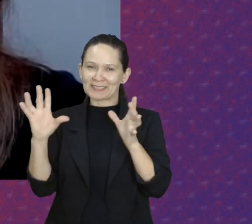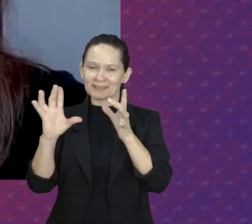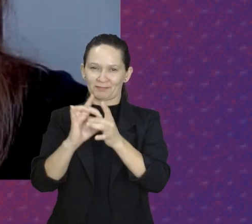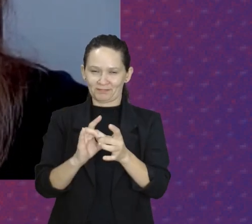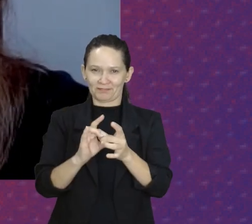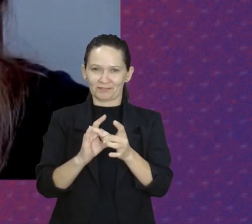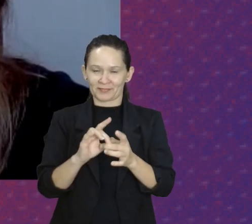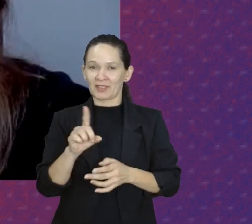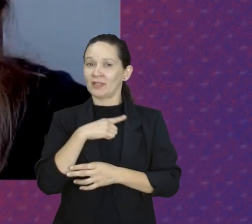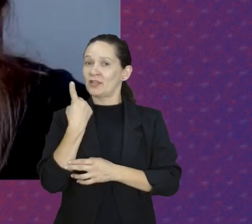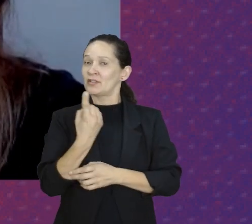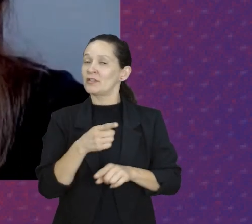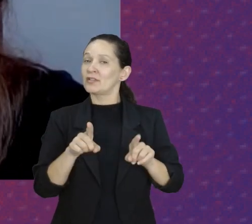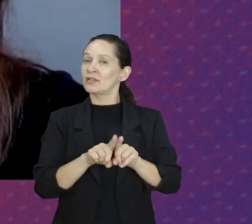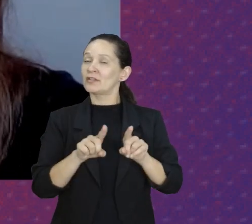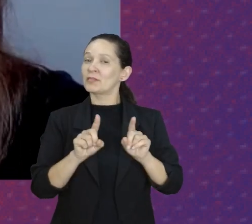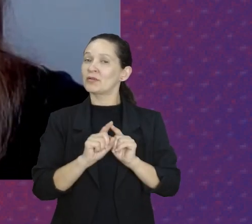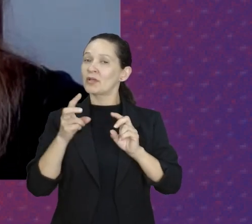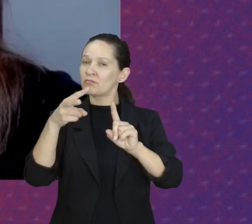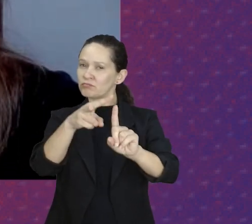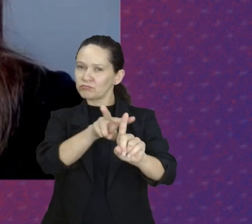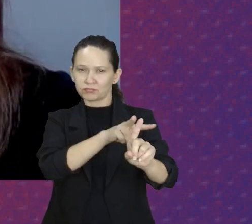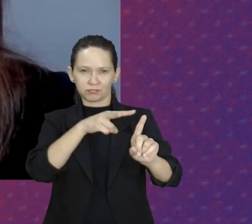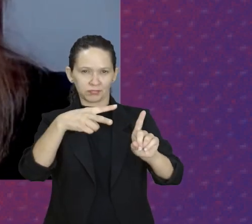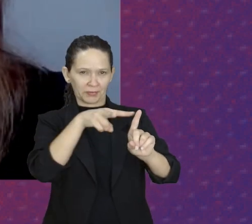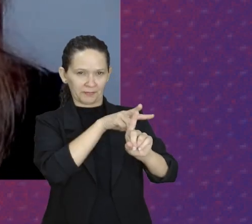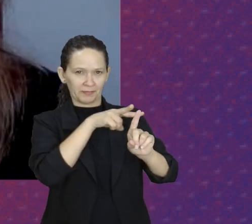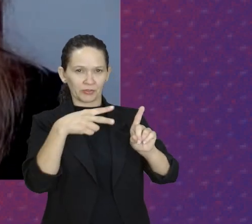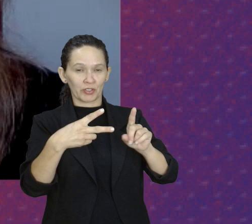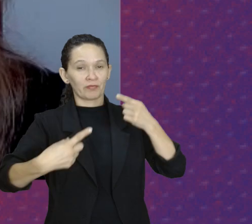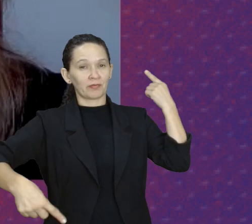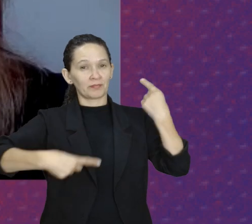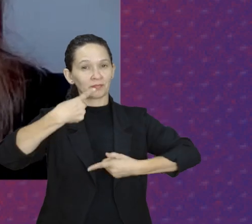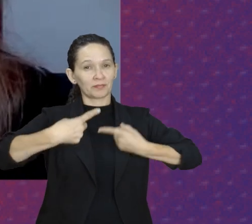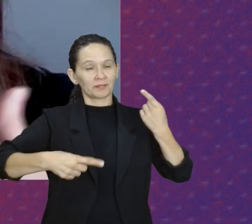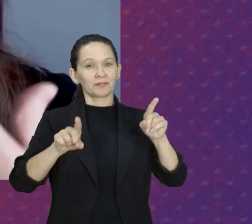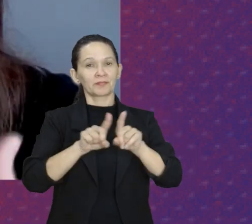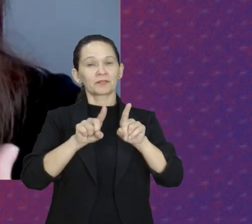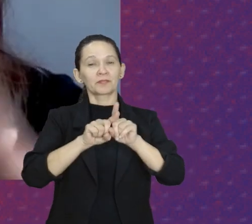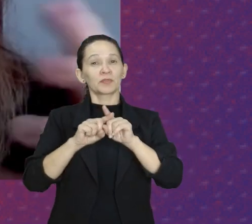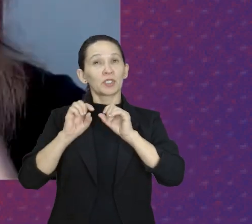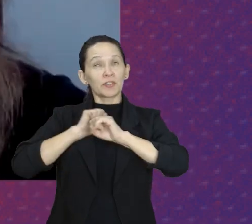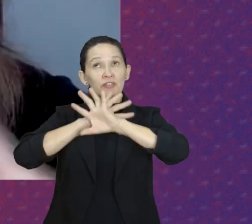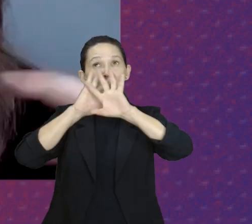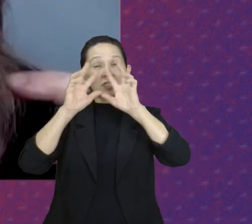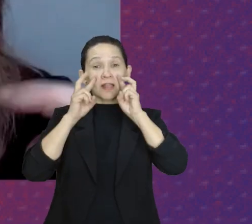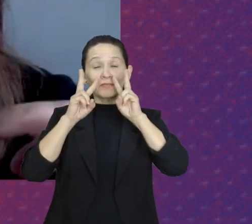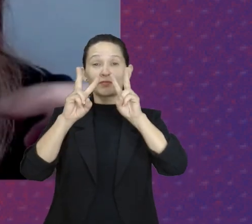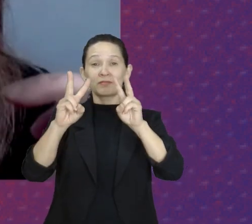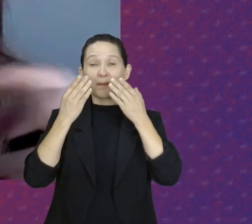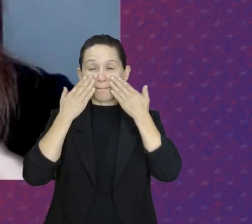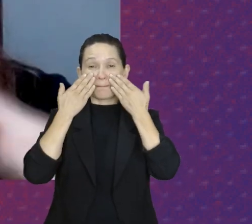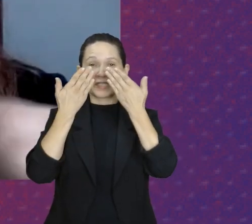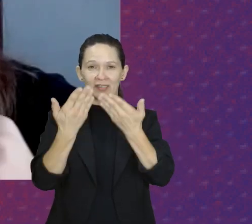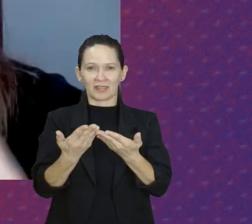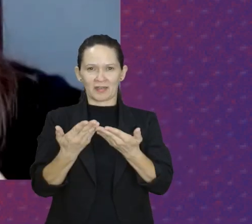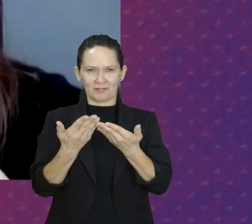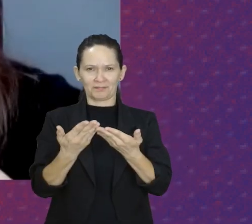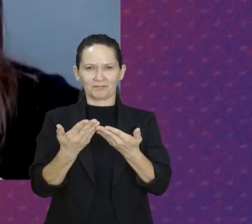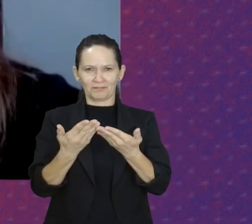isso tem a ver com uma perspectiva política também de visibilizar tanto